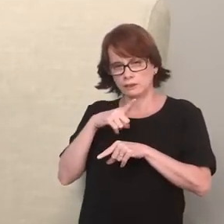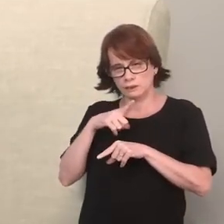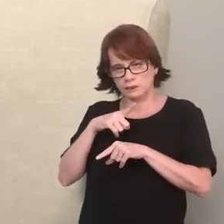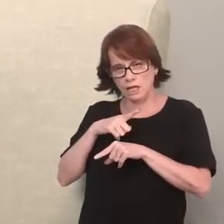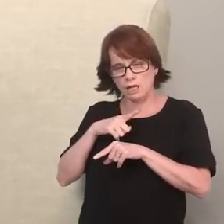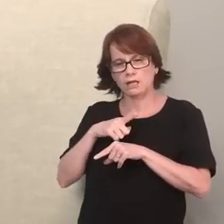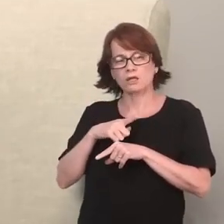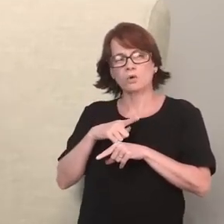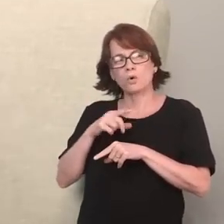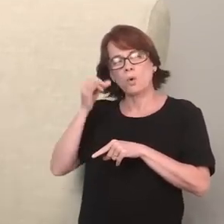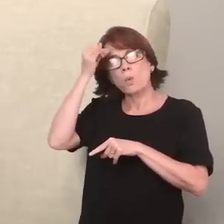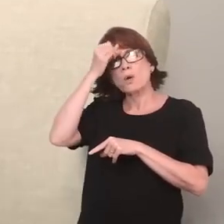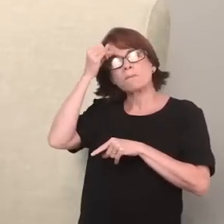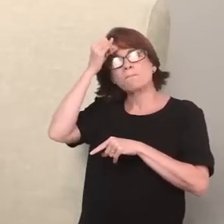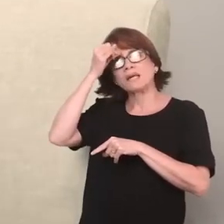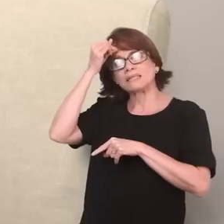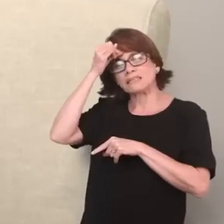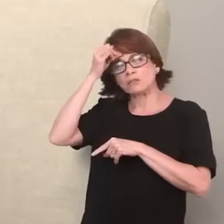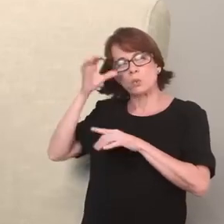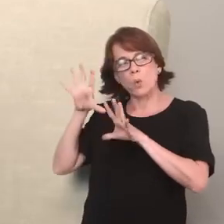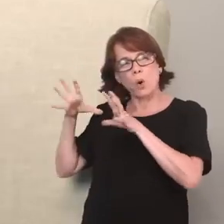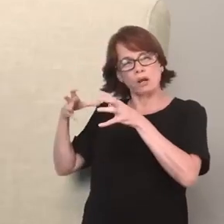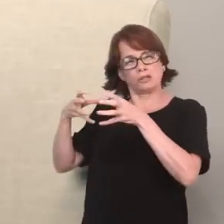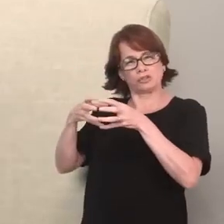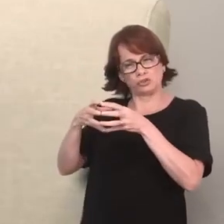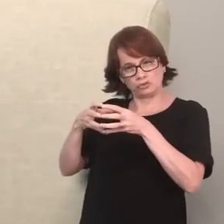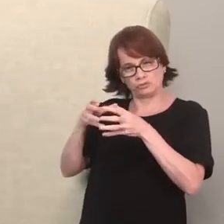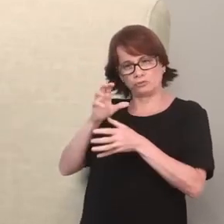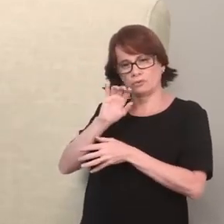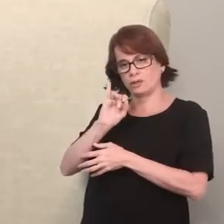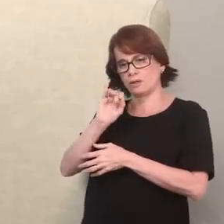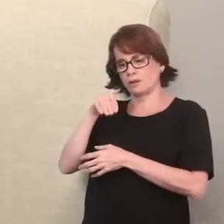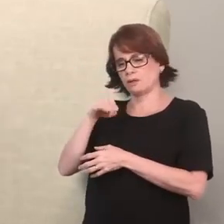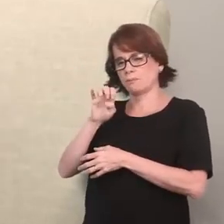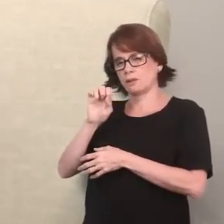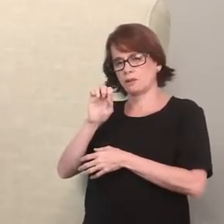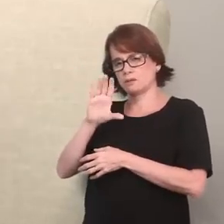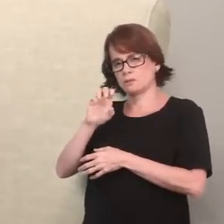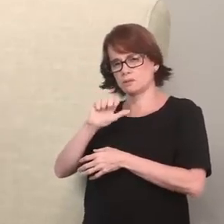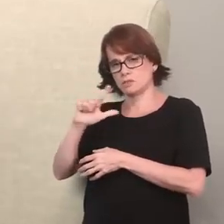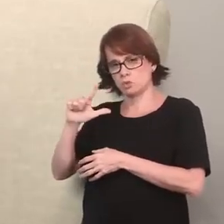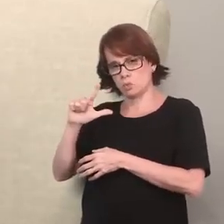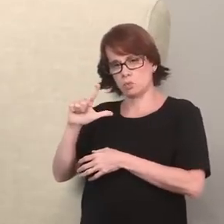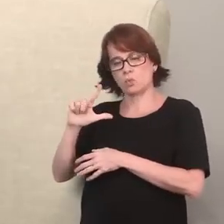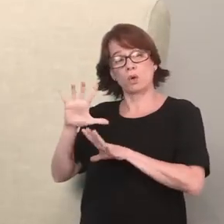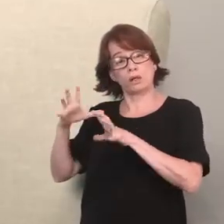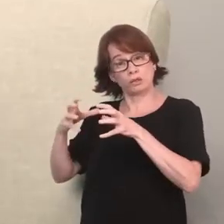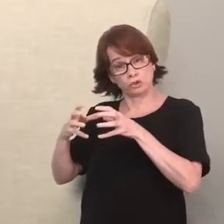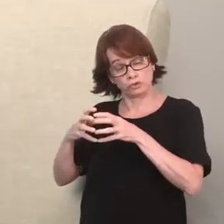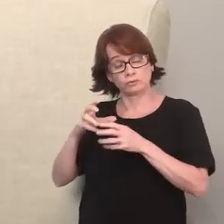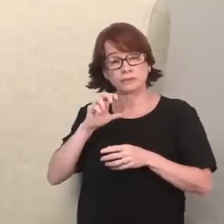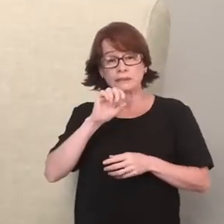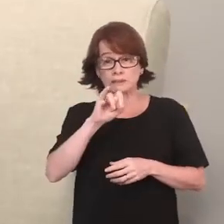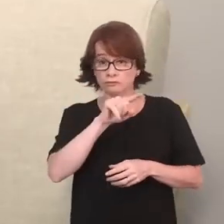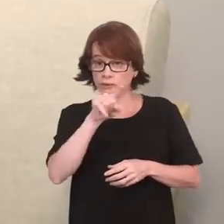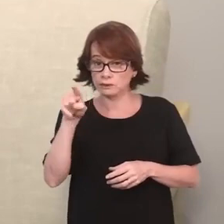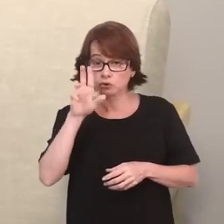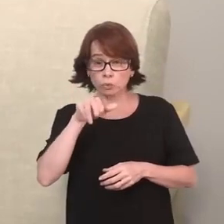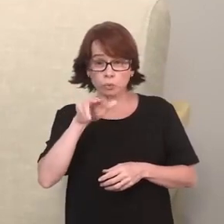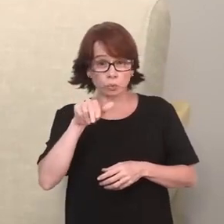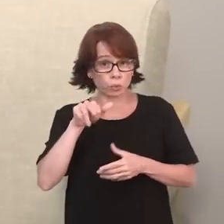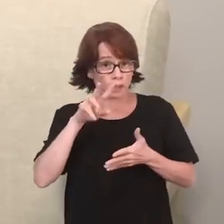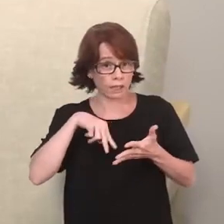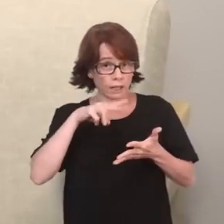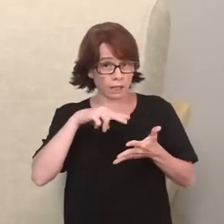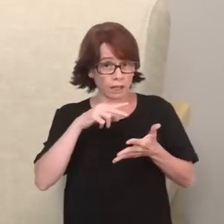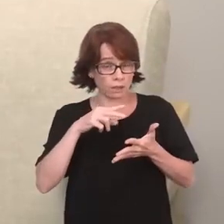tem aí o Imbecil Coletivo. Eu acho que é muito importante a pessoa começar, quem ainda não leu, começar a ler o Olavo,